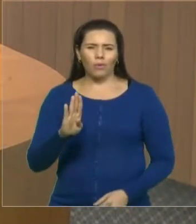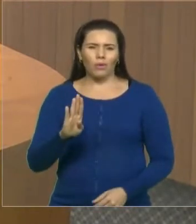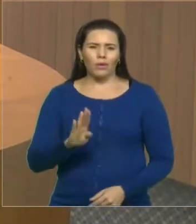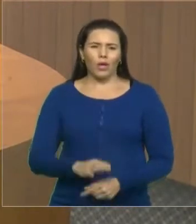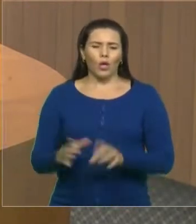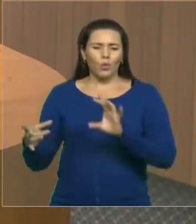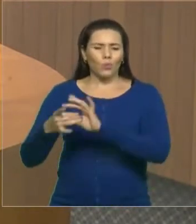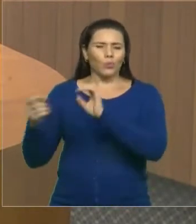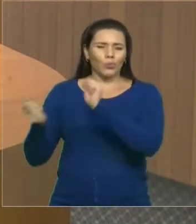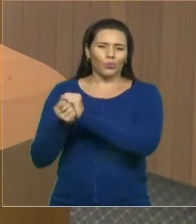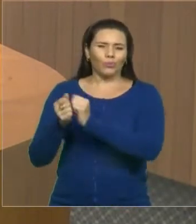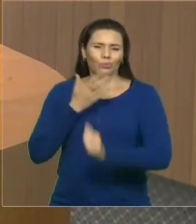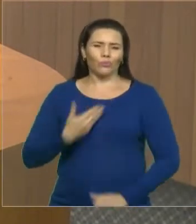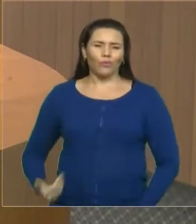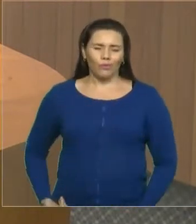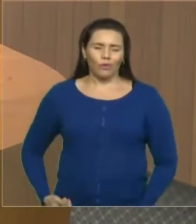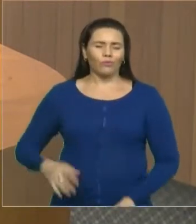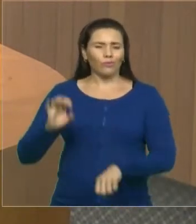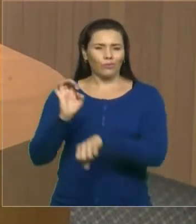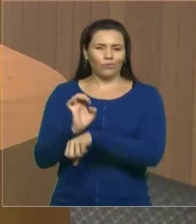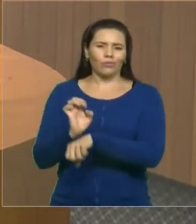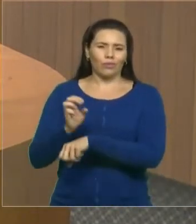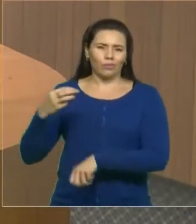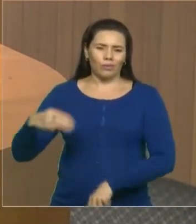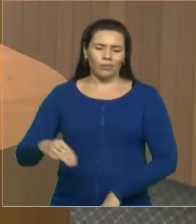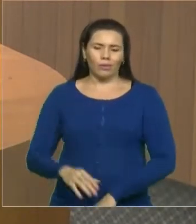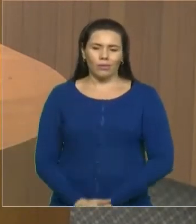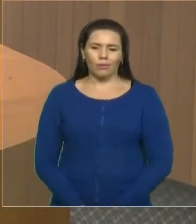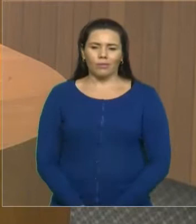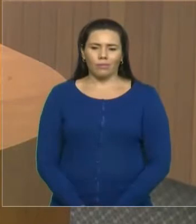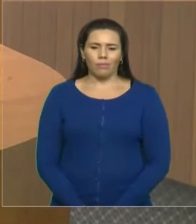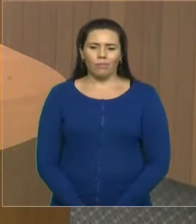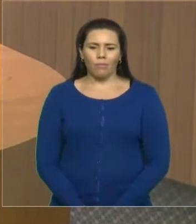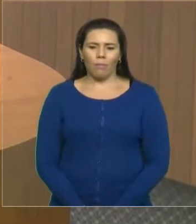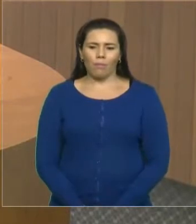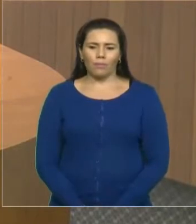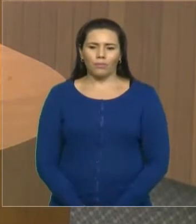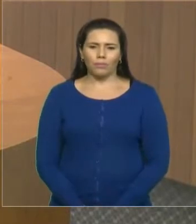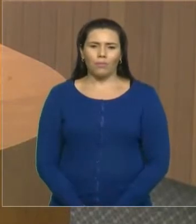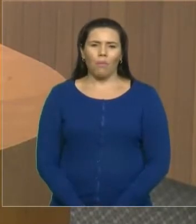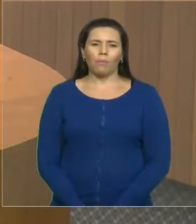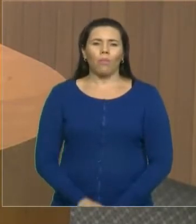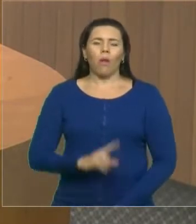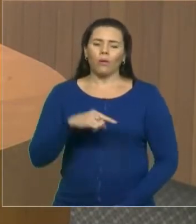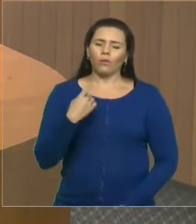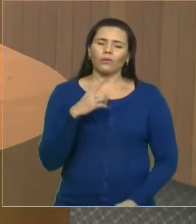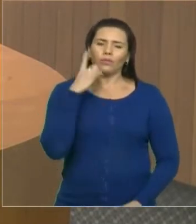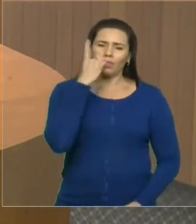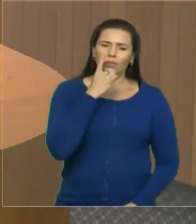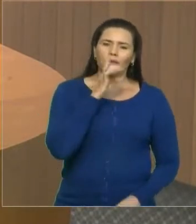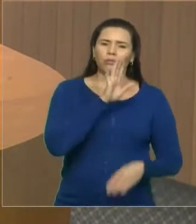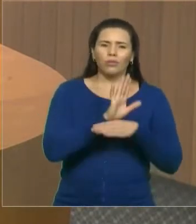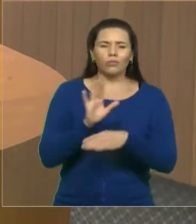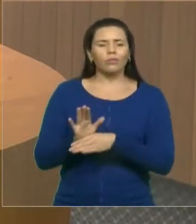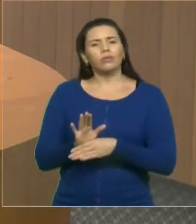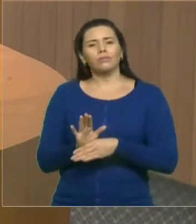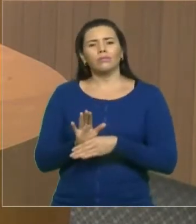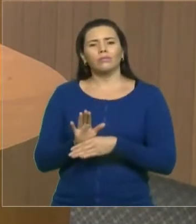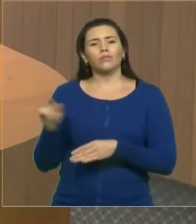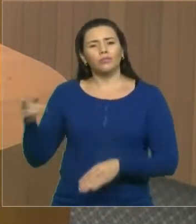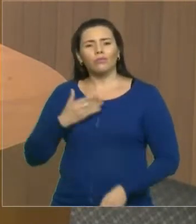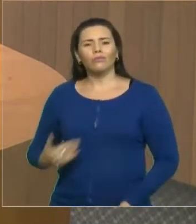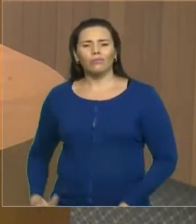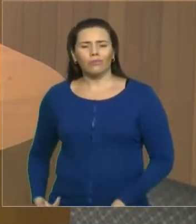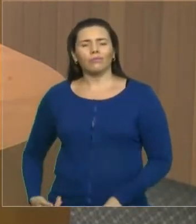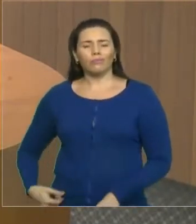diversos membros da Assembleia Legislativa hoje na inauguração do centro de hemodiálise, deputado doutor